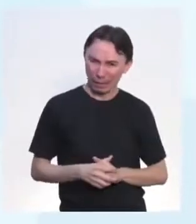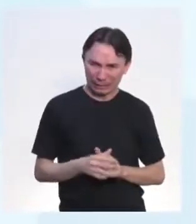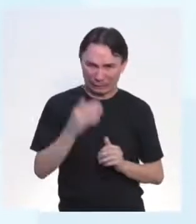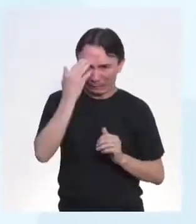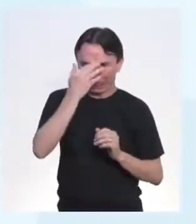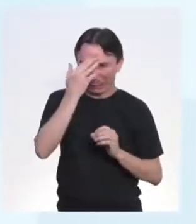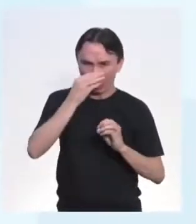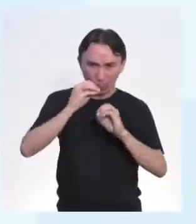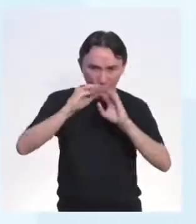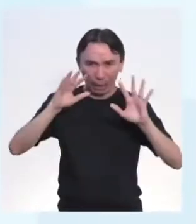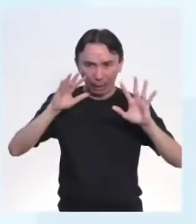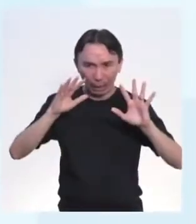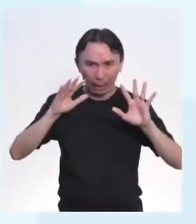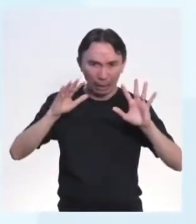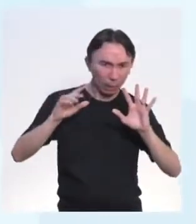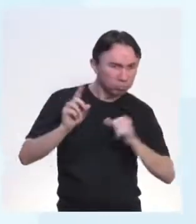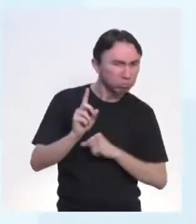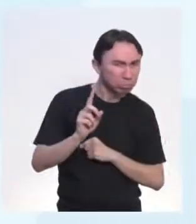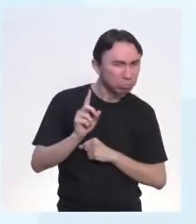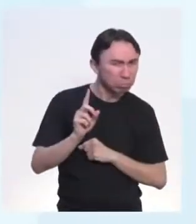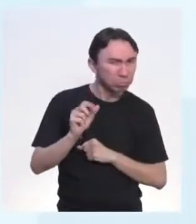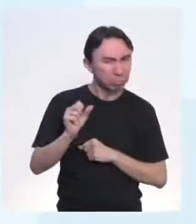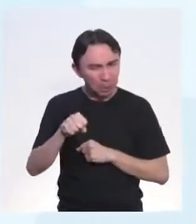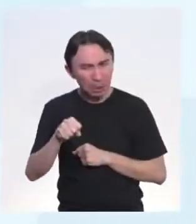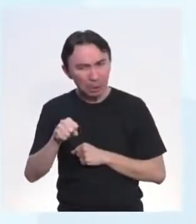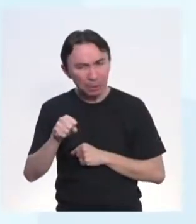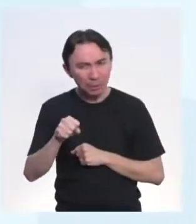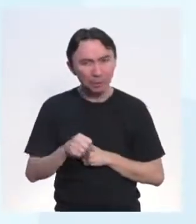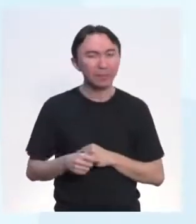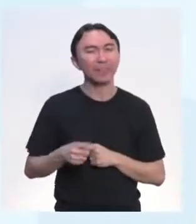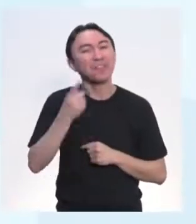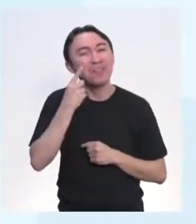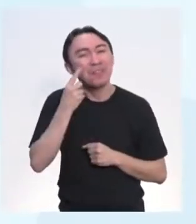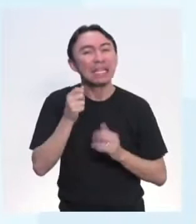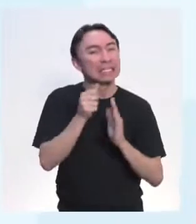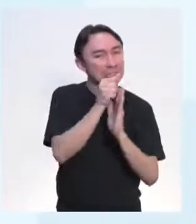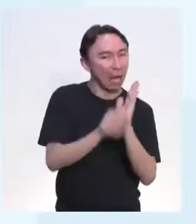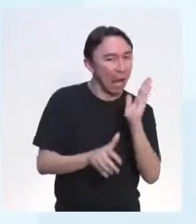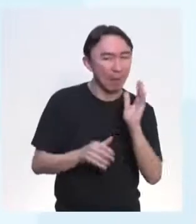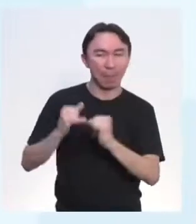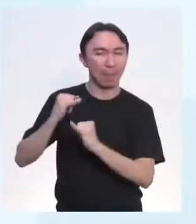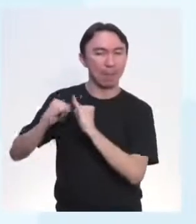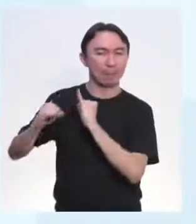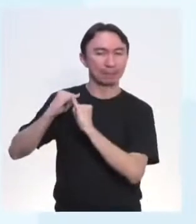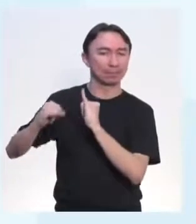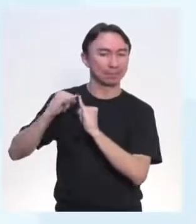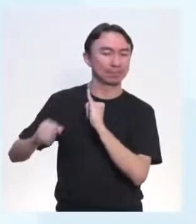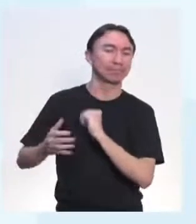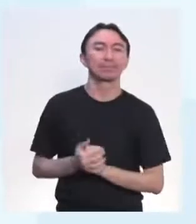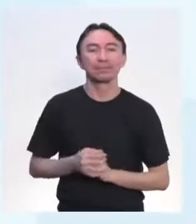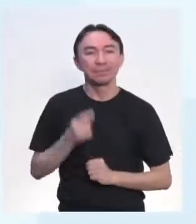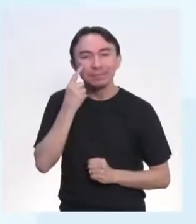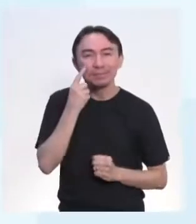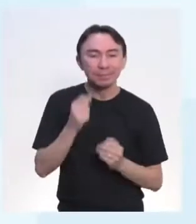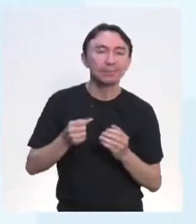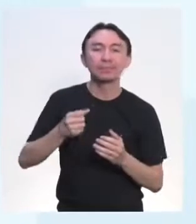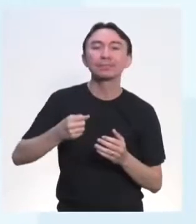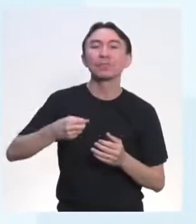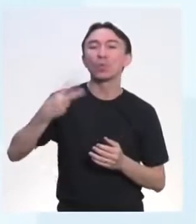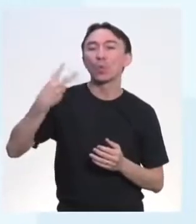entenderam? Será que sim? Vamos fazer uma atividade parecida? Então, vamos lá. Atividade